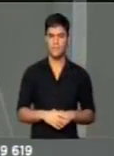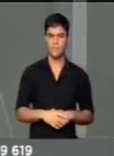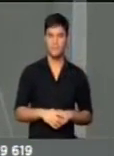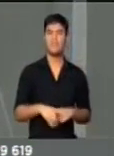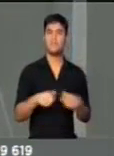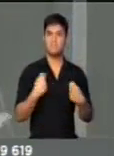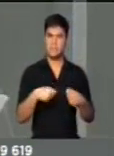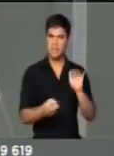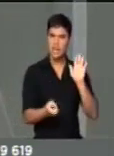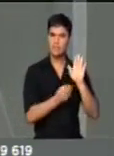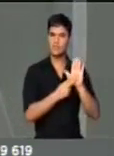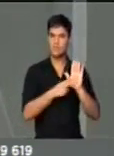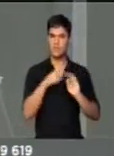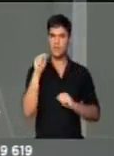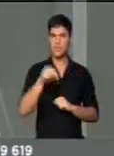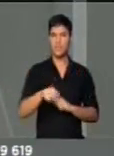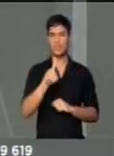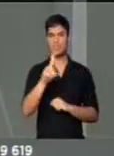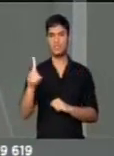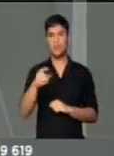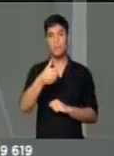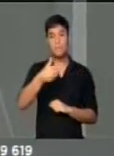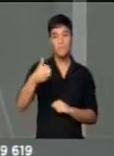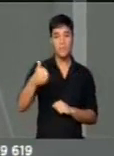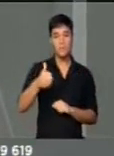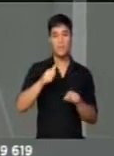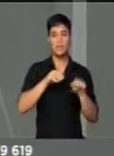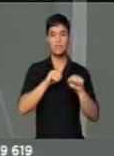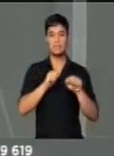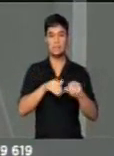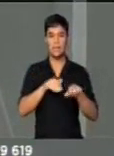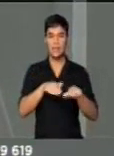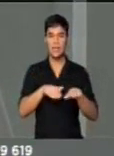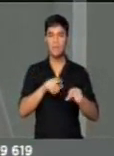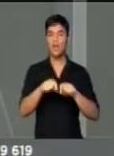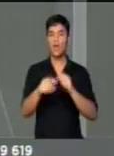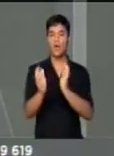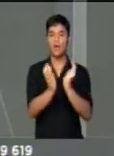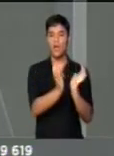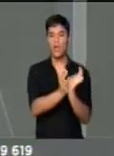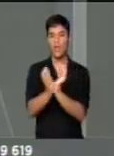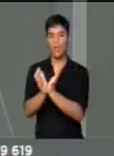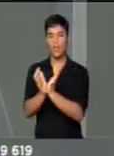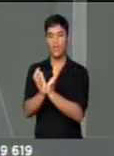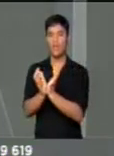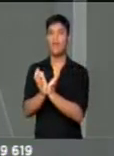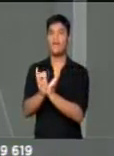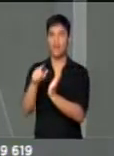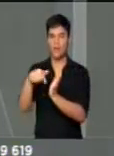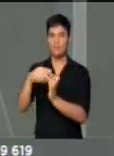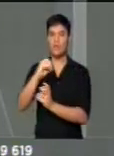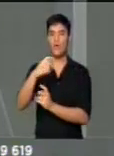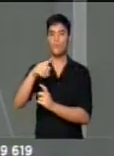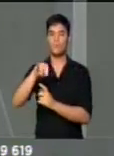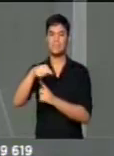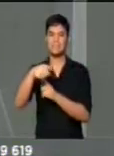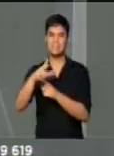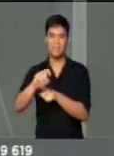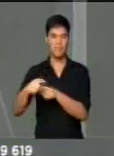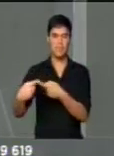assumir aqui, a partir do dia 1º, o papel que lhe cabe de oposição definitivamente. Então, senhor presidente, eu quero